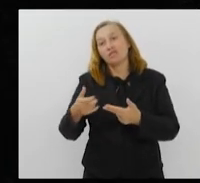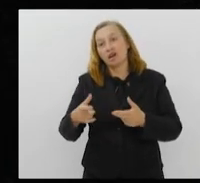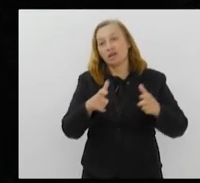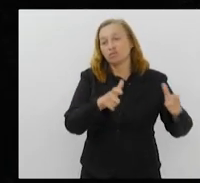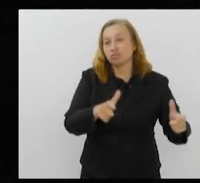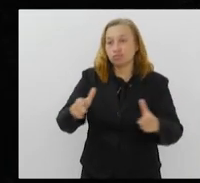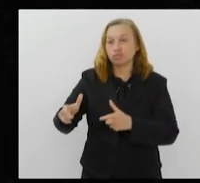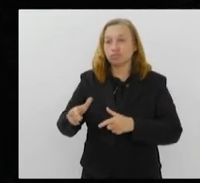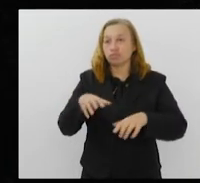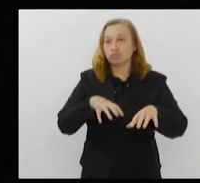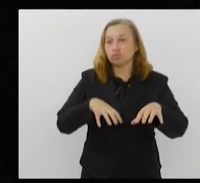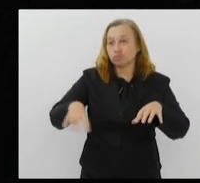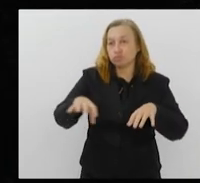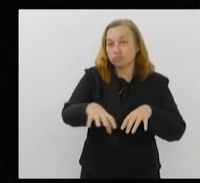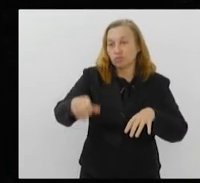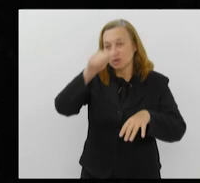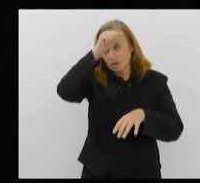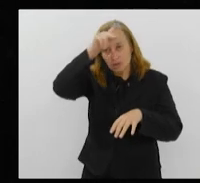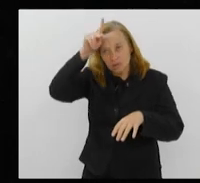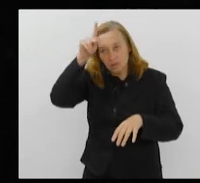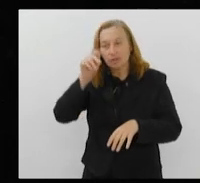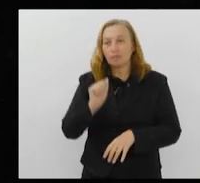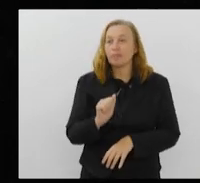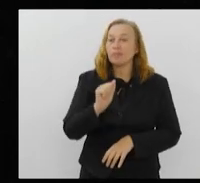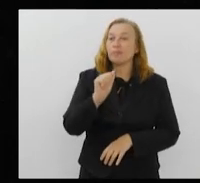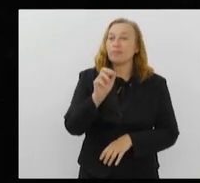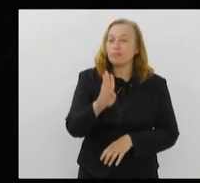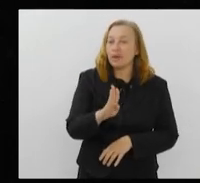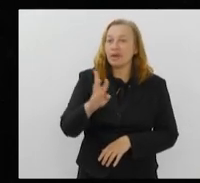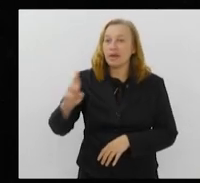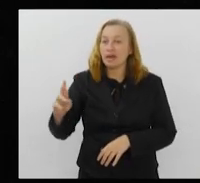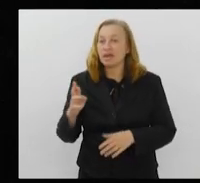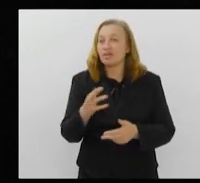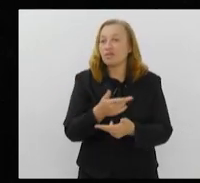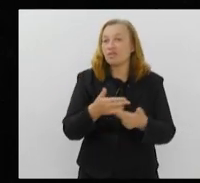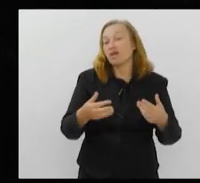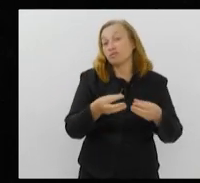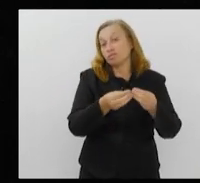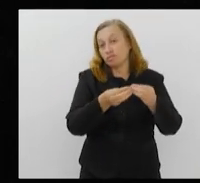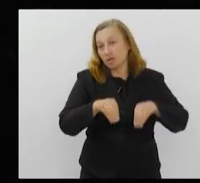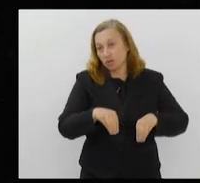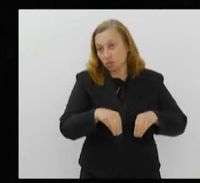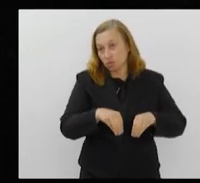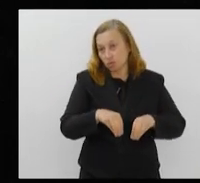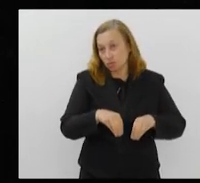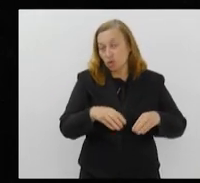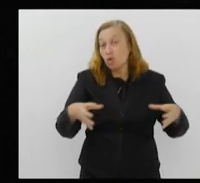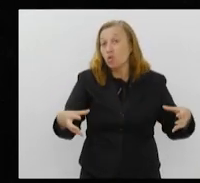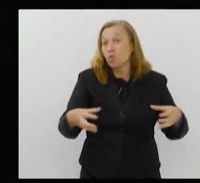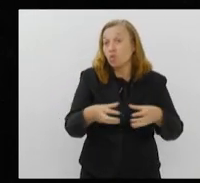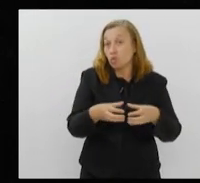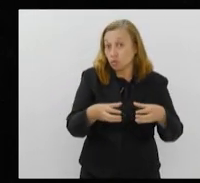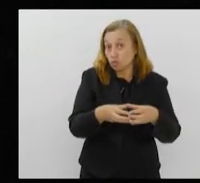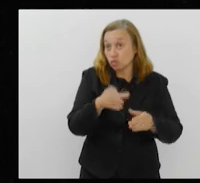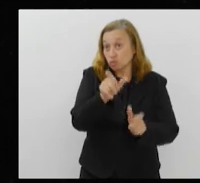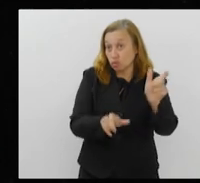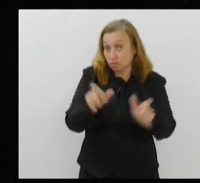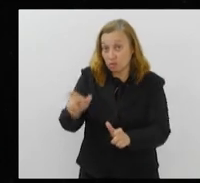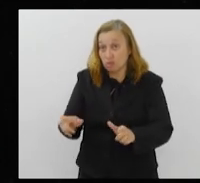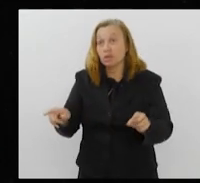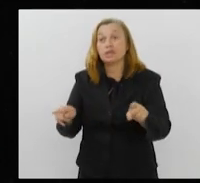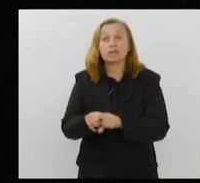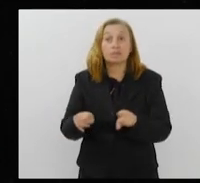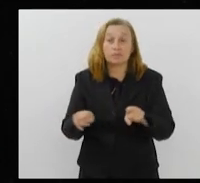muitos municípios, em muitas BRs, trazendo sérias consequências para o conjunto das pessoas e